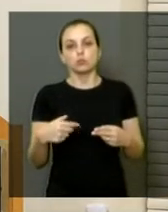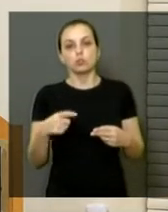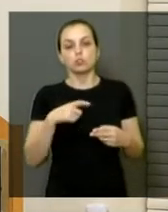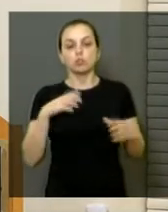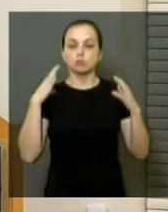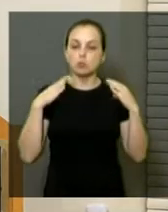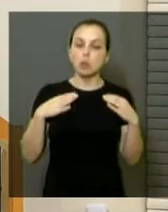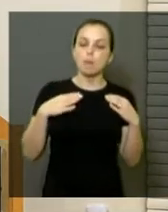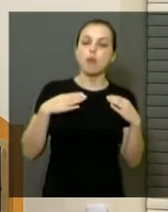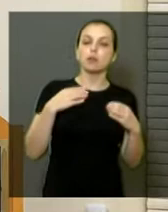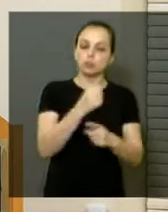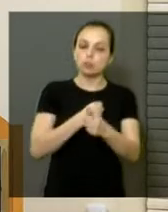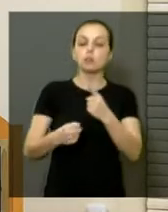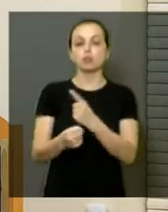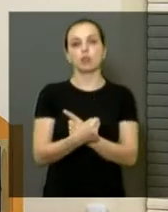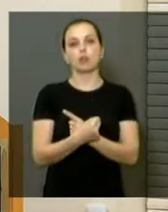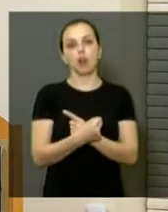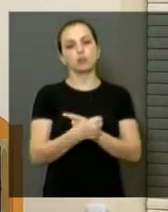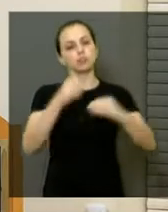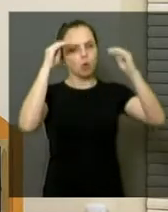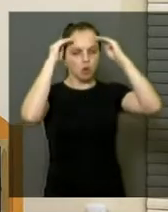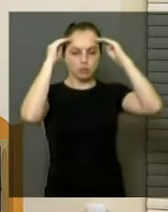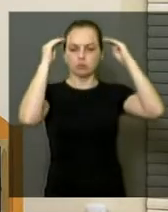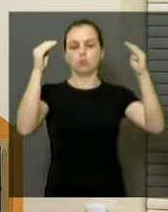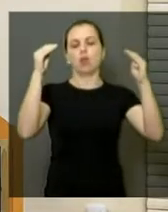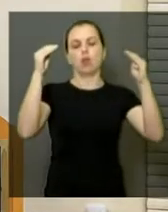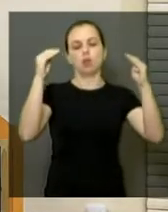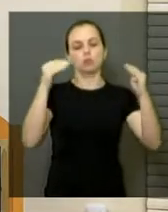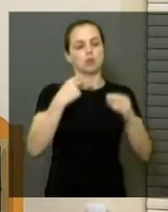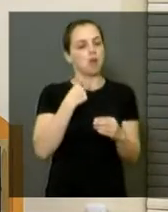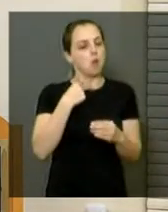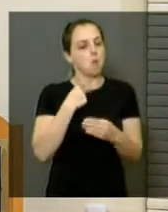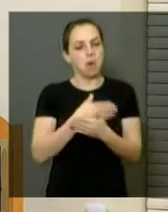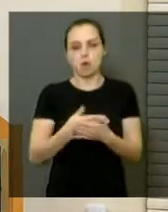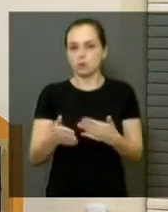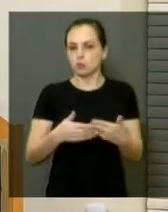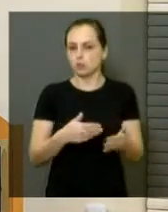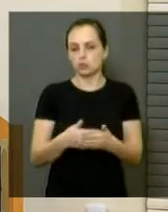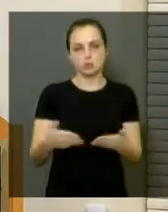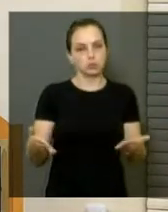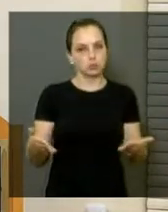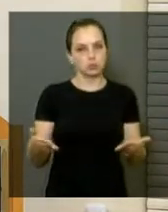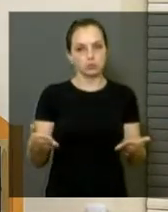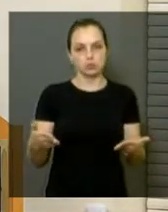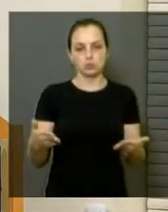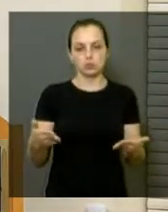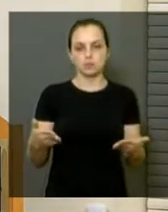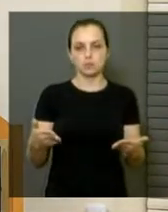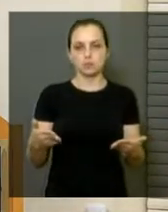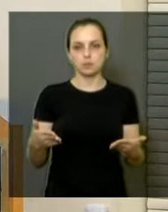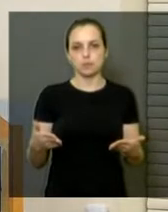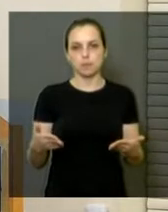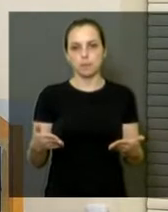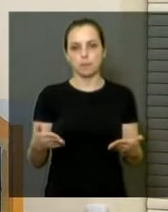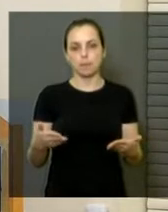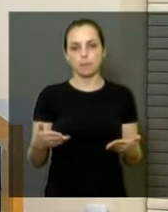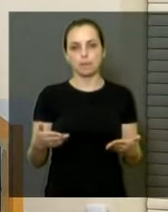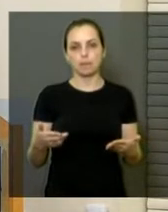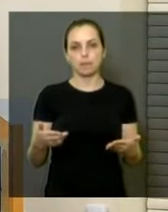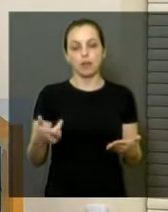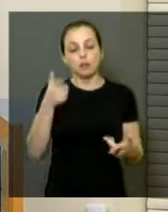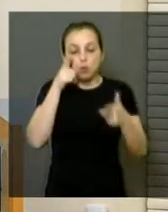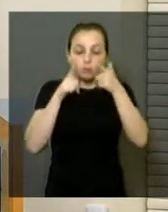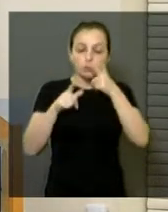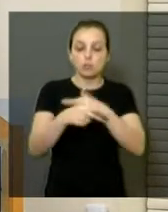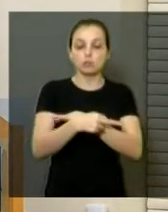sociedade. Que é o respeito mínimo. Não dá para ser assim. De tentar ganhar na força aquilo que